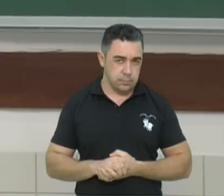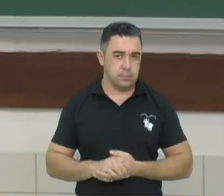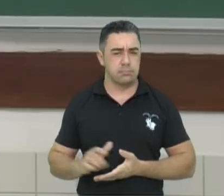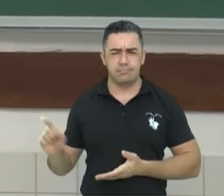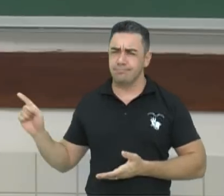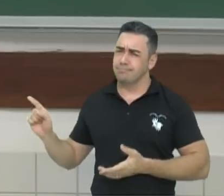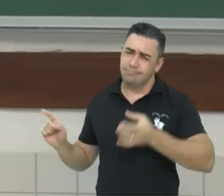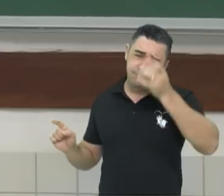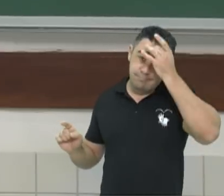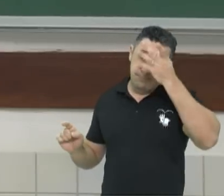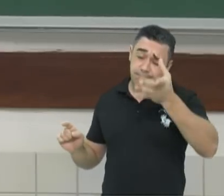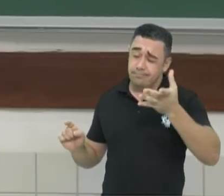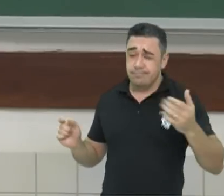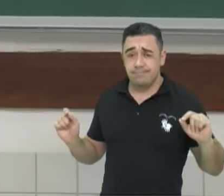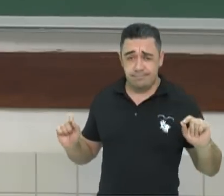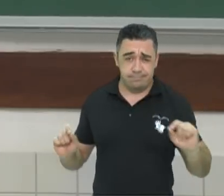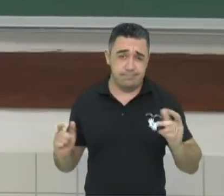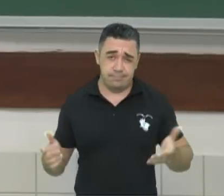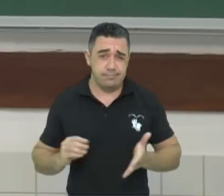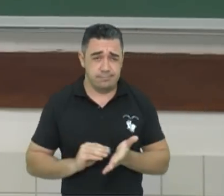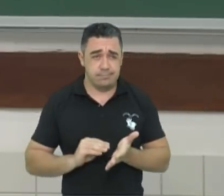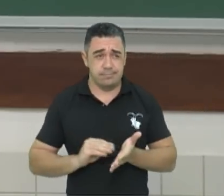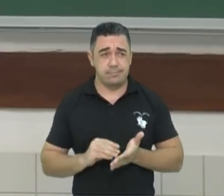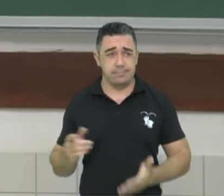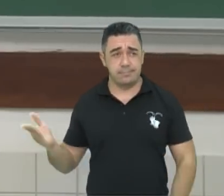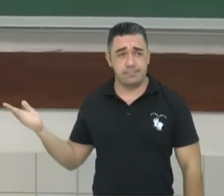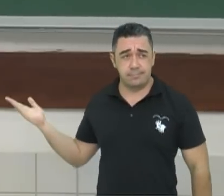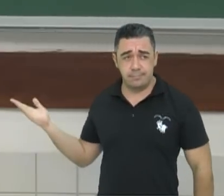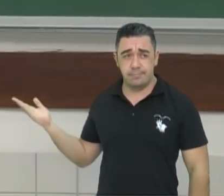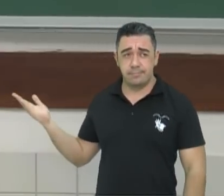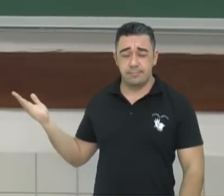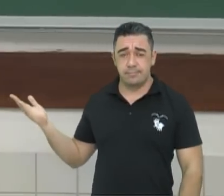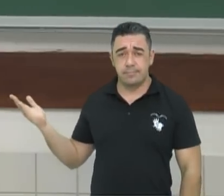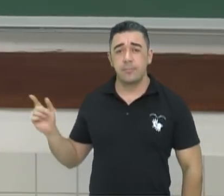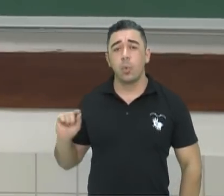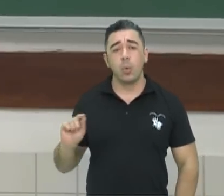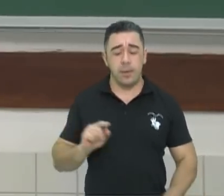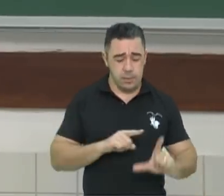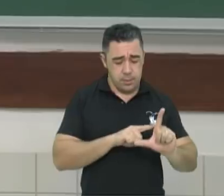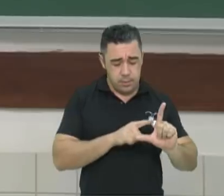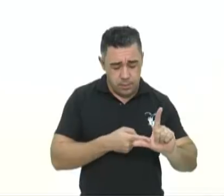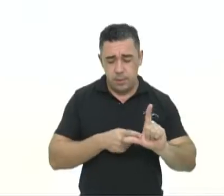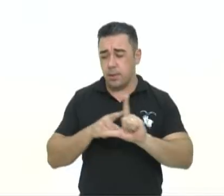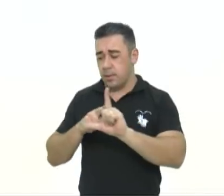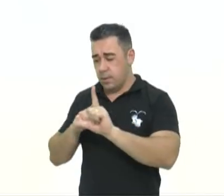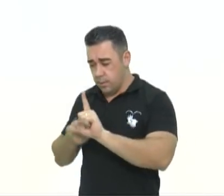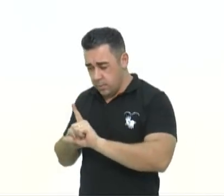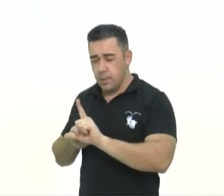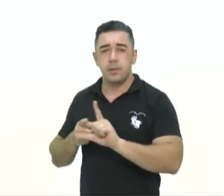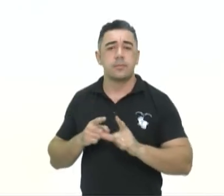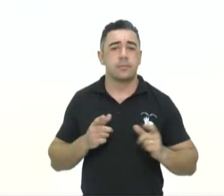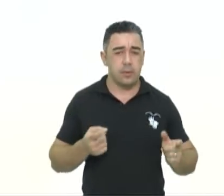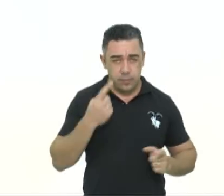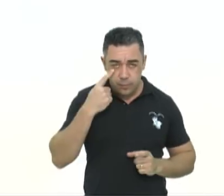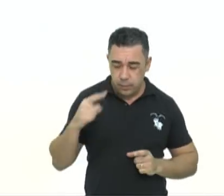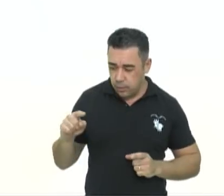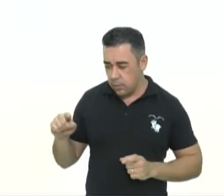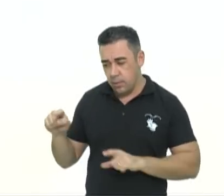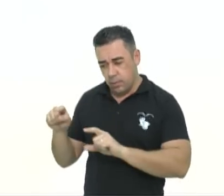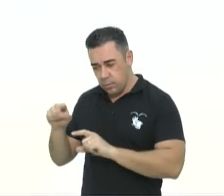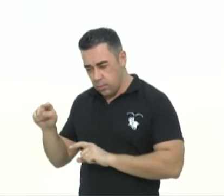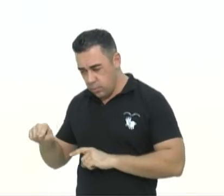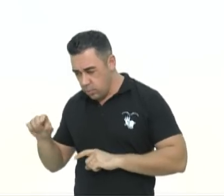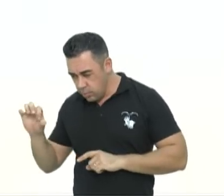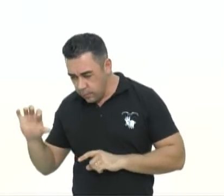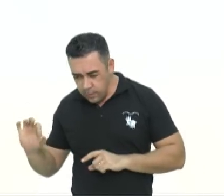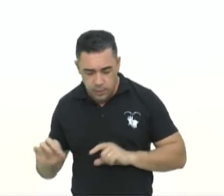Nesse aqui ficou super fácil, né, gente? Porque a última opção, né, que sobrou foi ângulo, ângulo. Então,